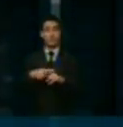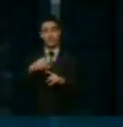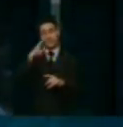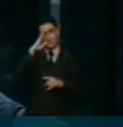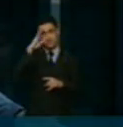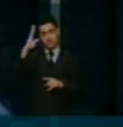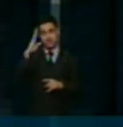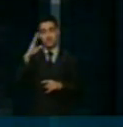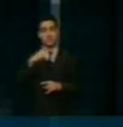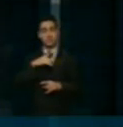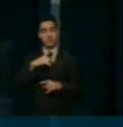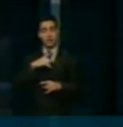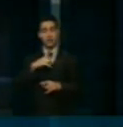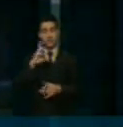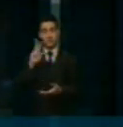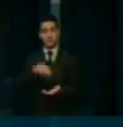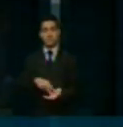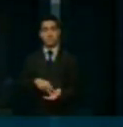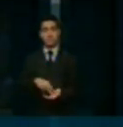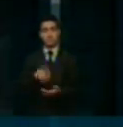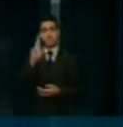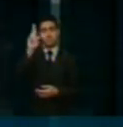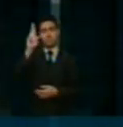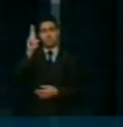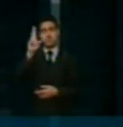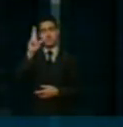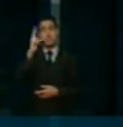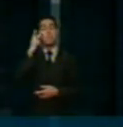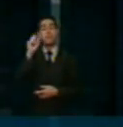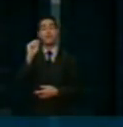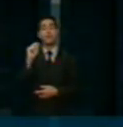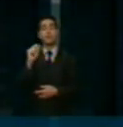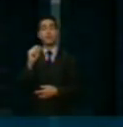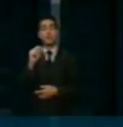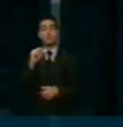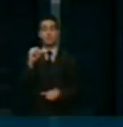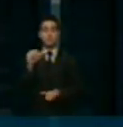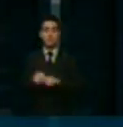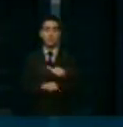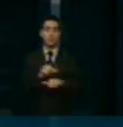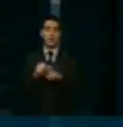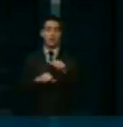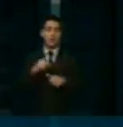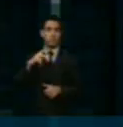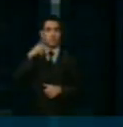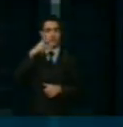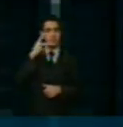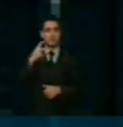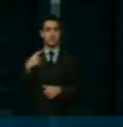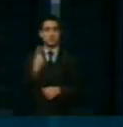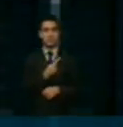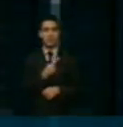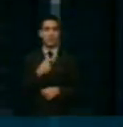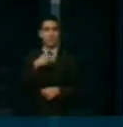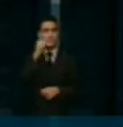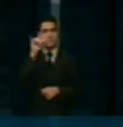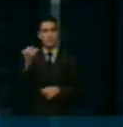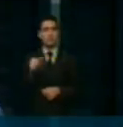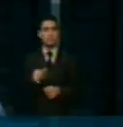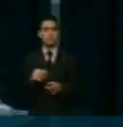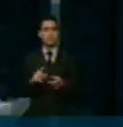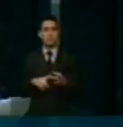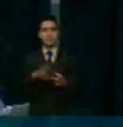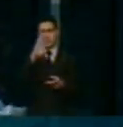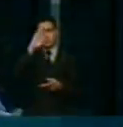estiveram à frente para que o regime fosse mudado, para que nós não caíssemos numa ditadura